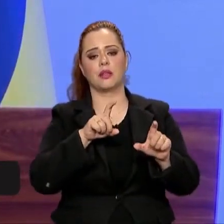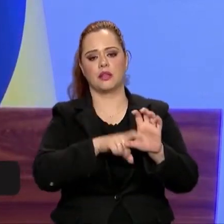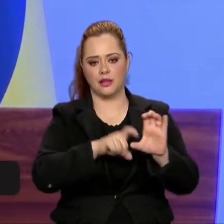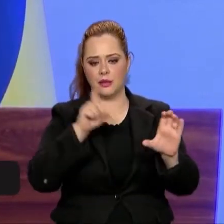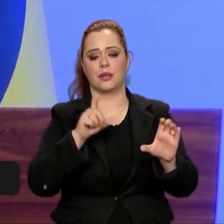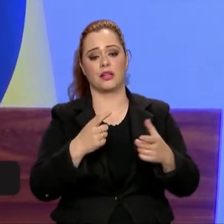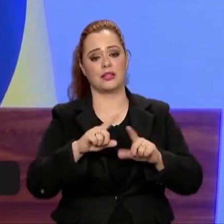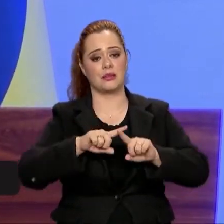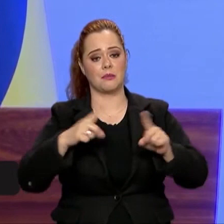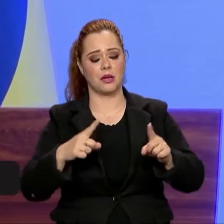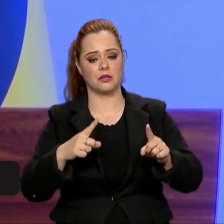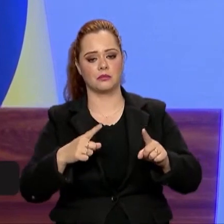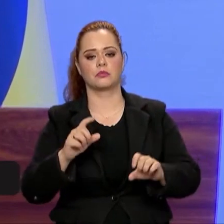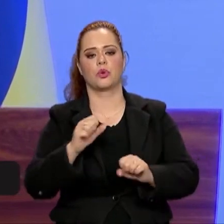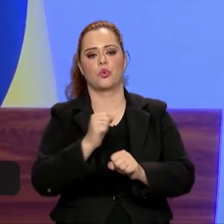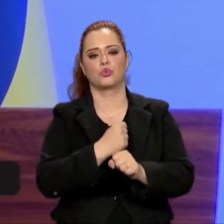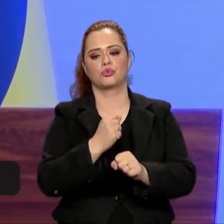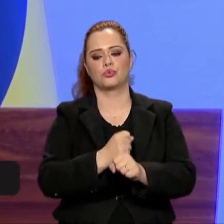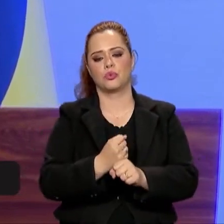o país.